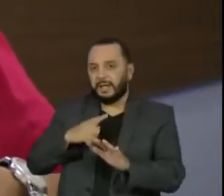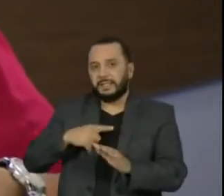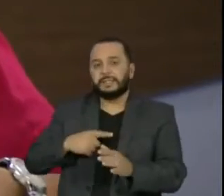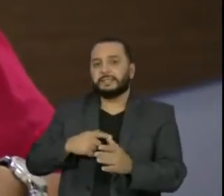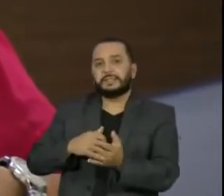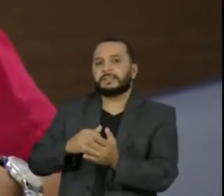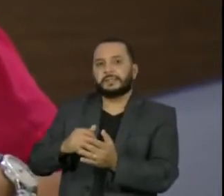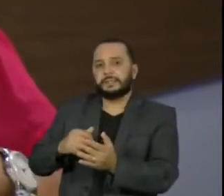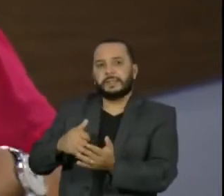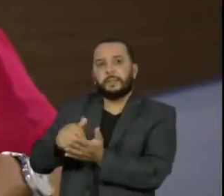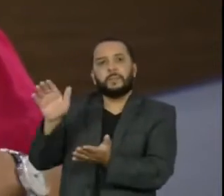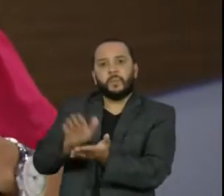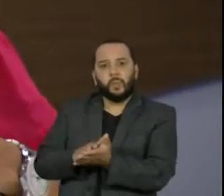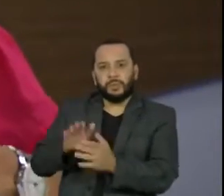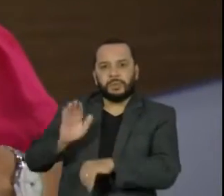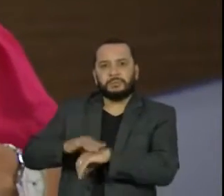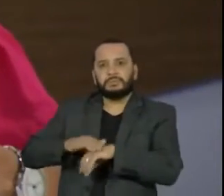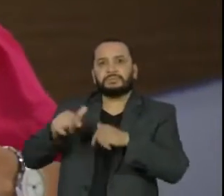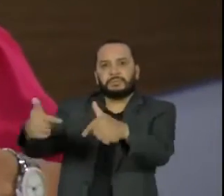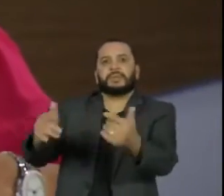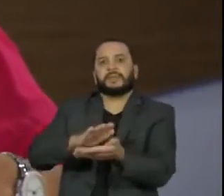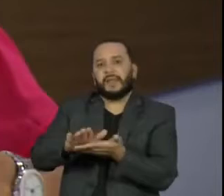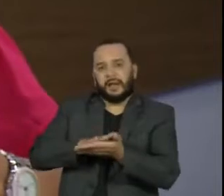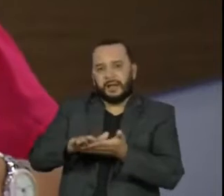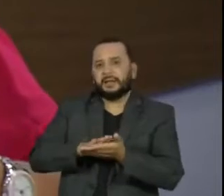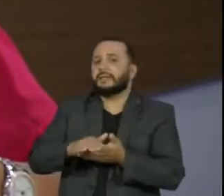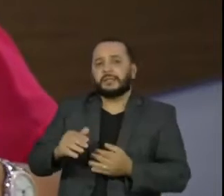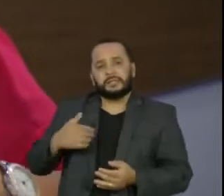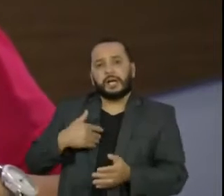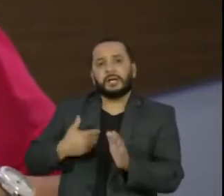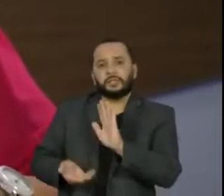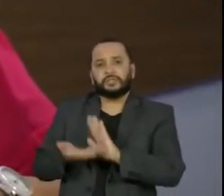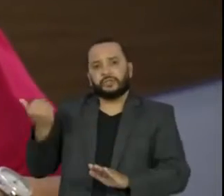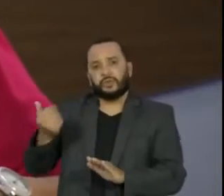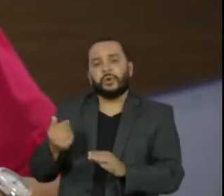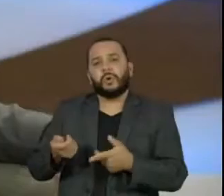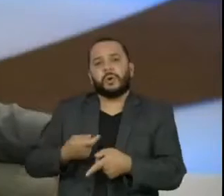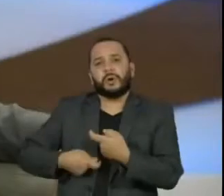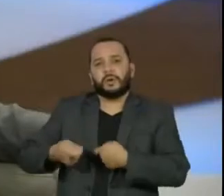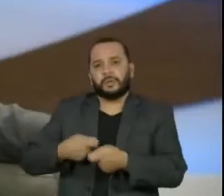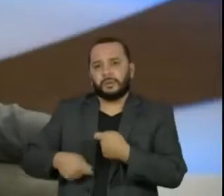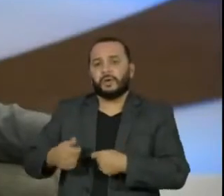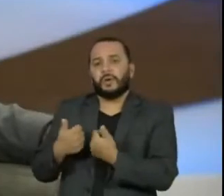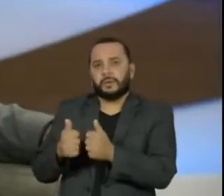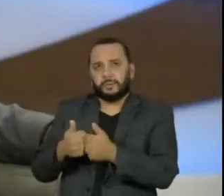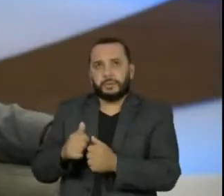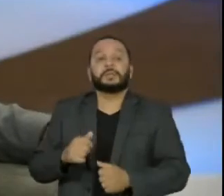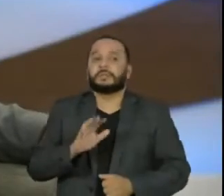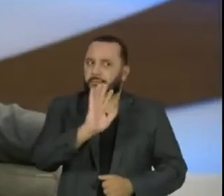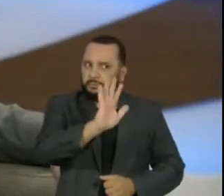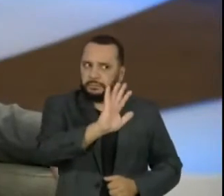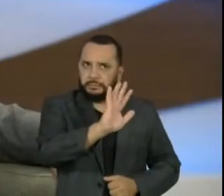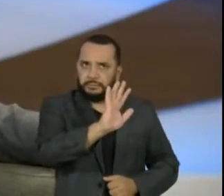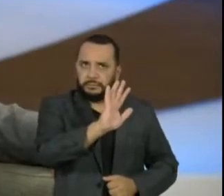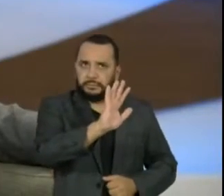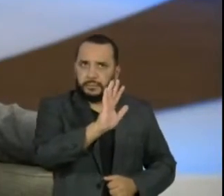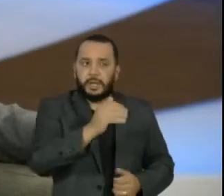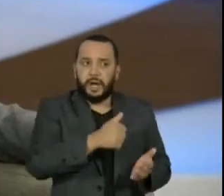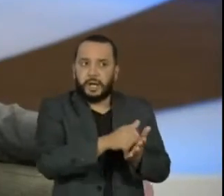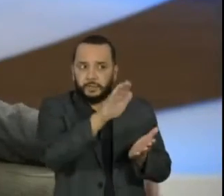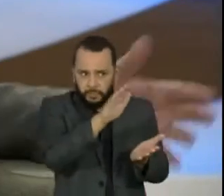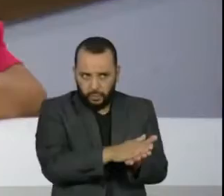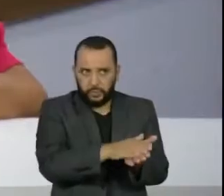foi cumprido. Né, de forma reincidente isso aconteceu. Absolutamente, Márcia. As multas foram todas Não, aplicadas. as multas